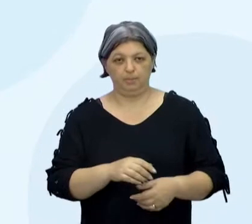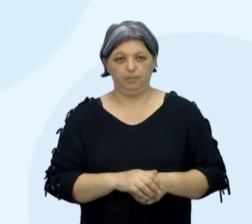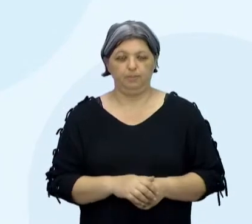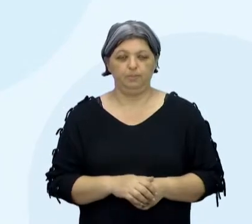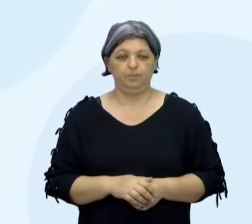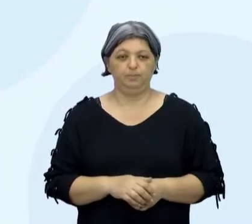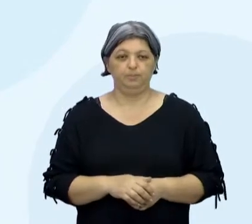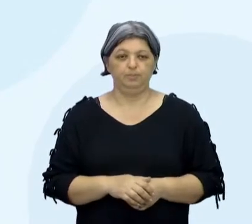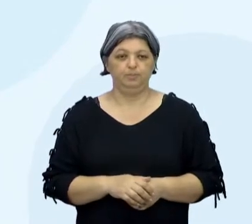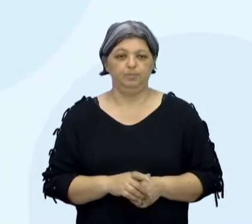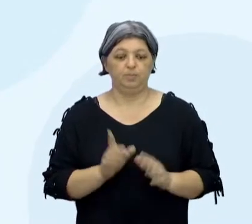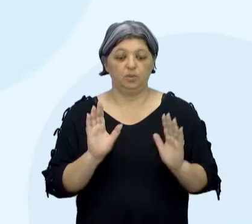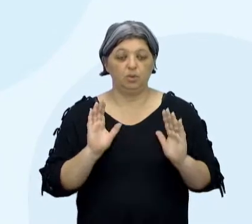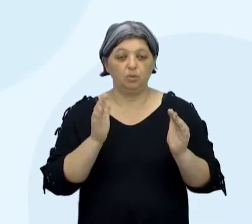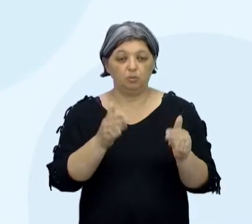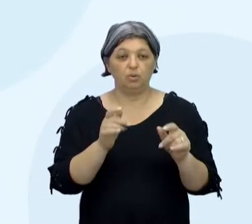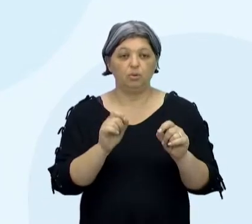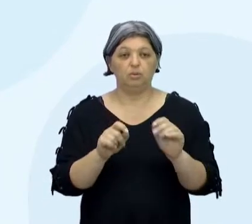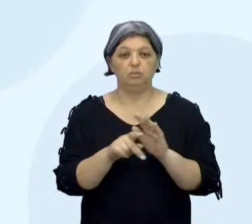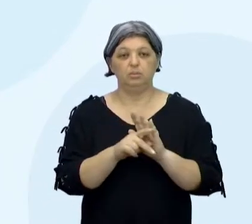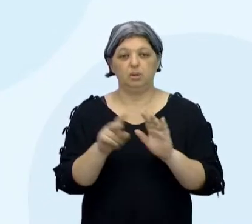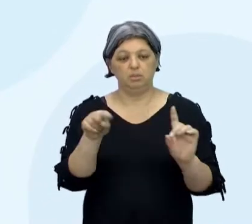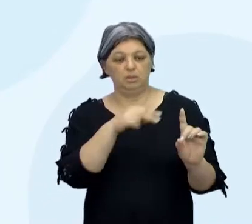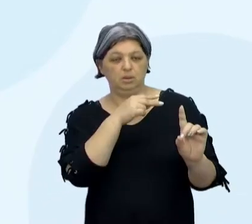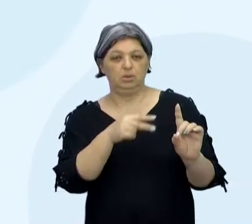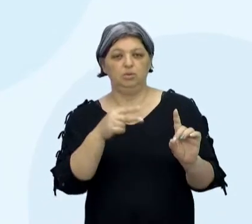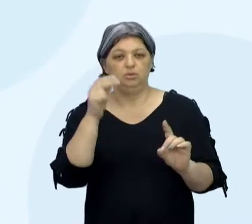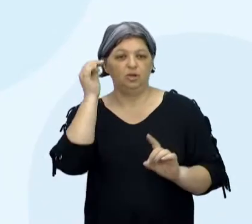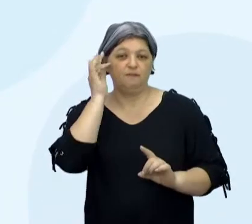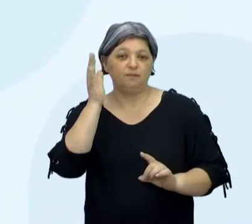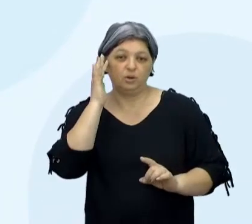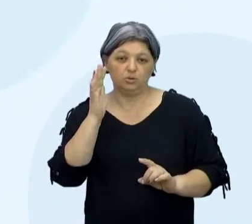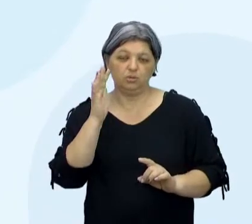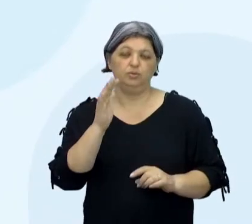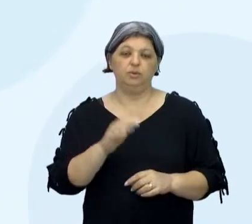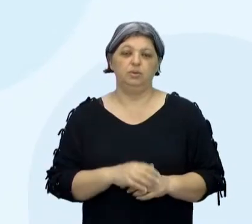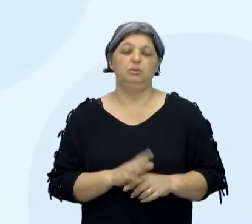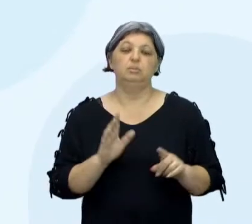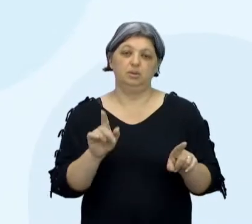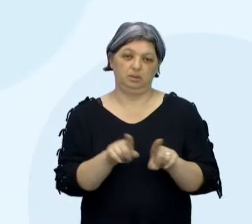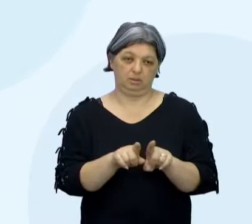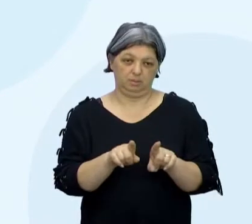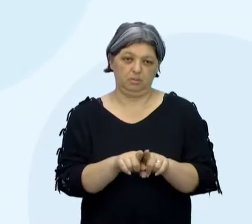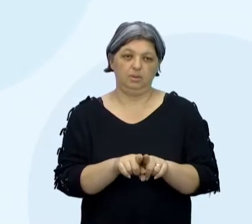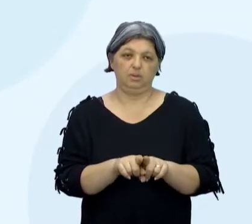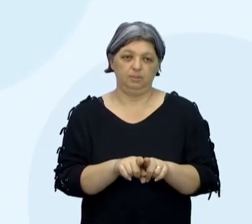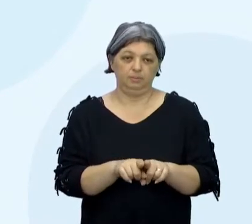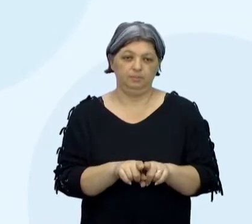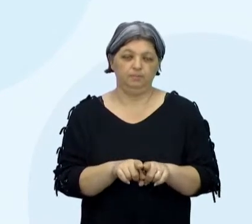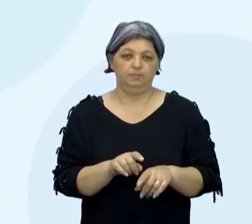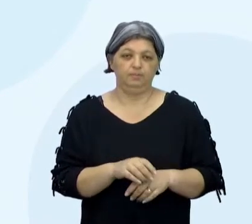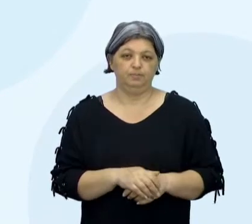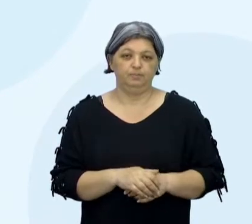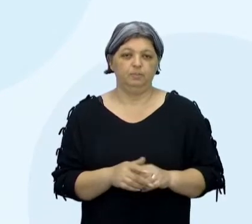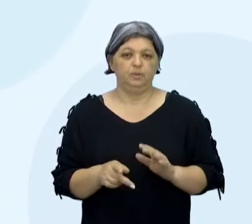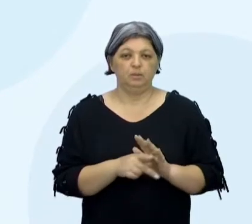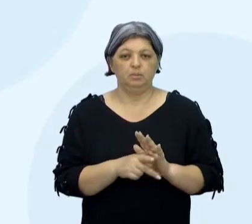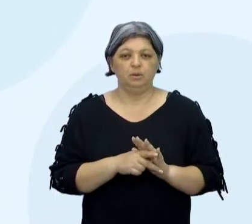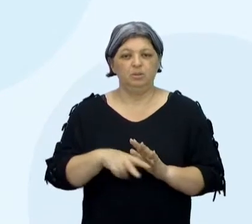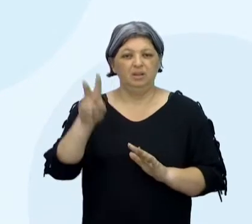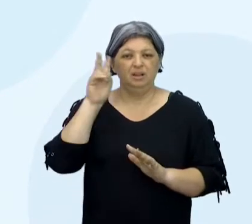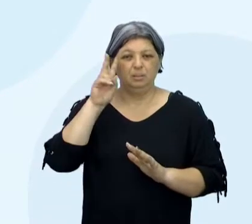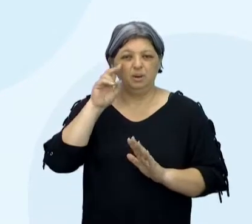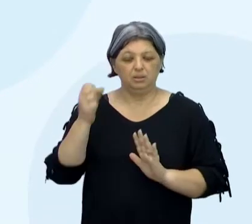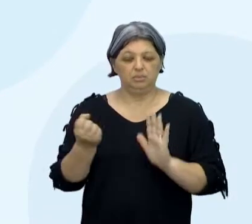em especial aí pela ótica da filosofia né mas bastante também aí pelo Prisma da história